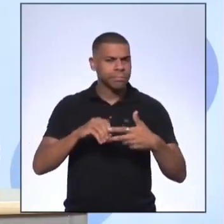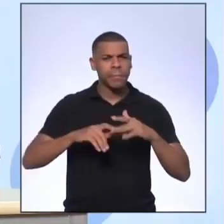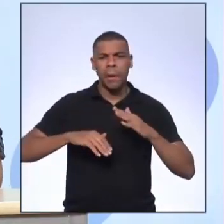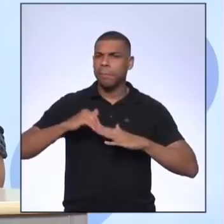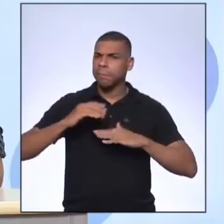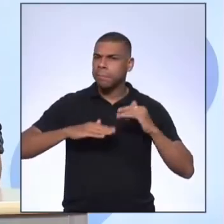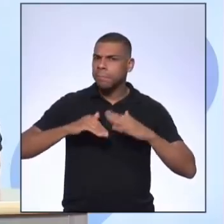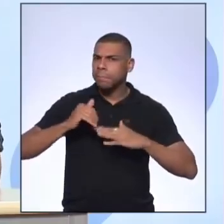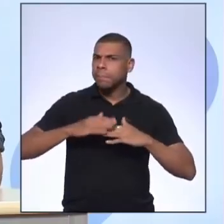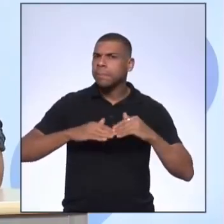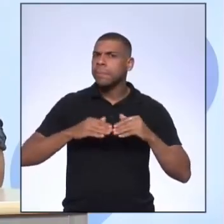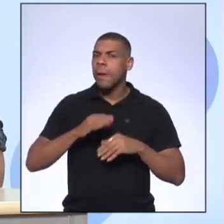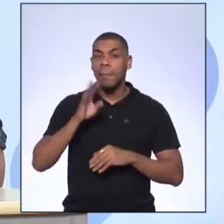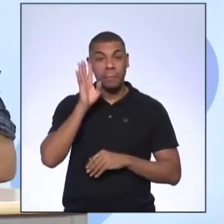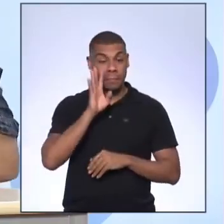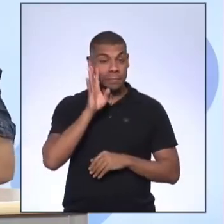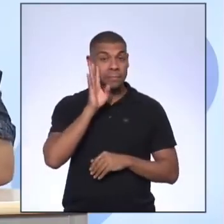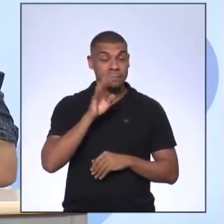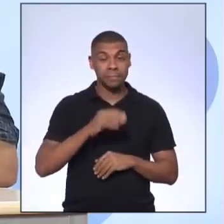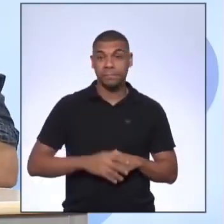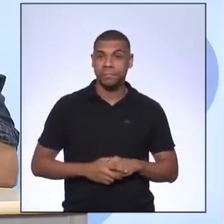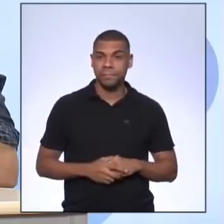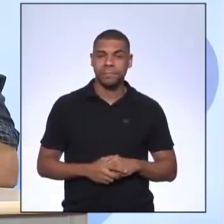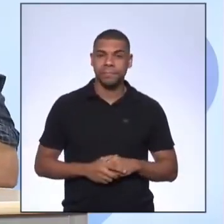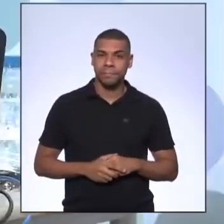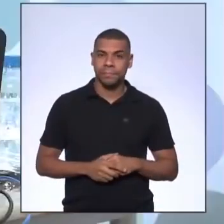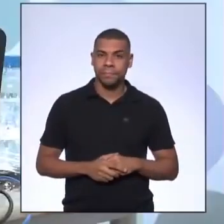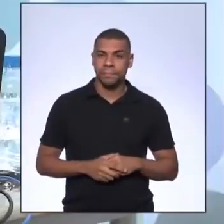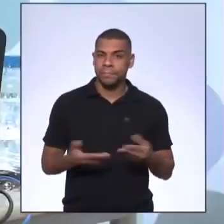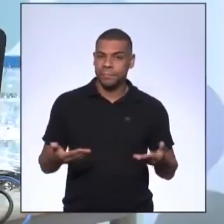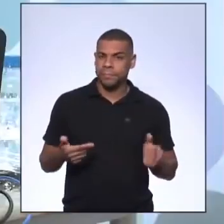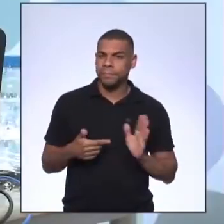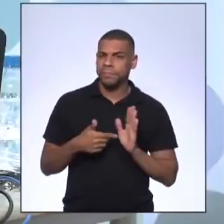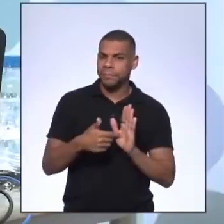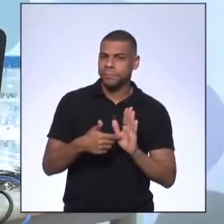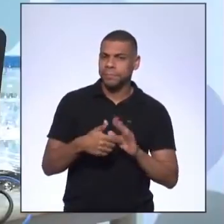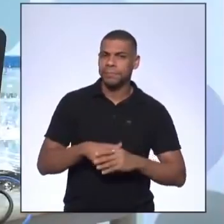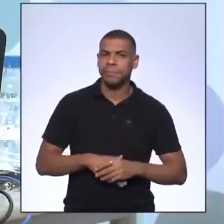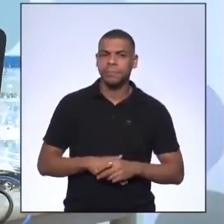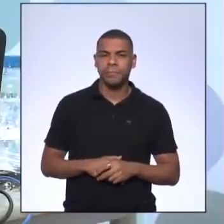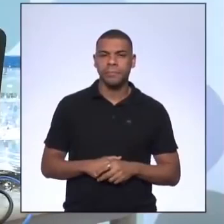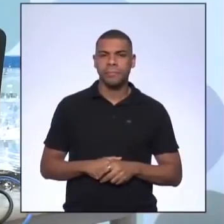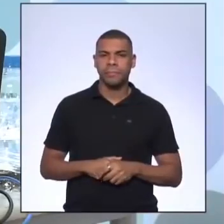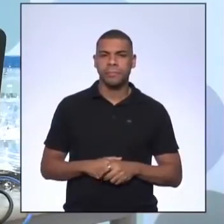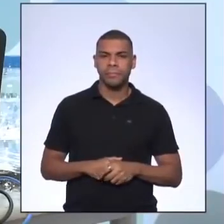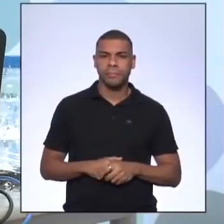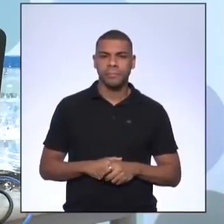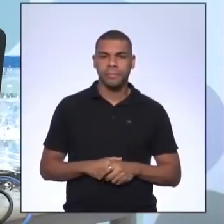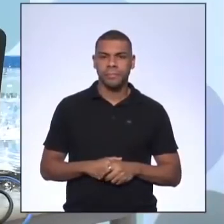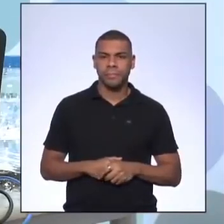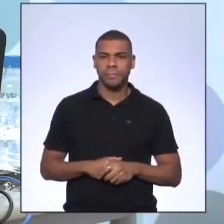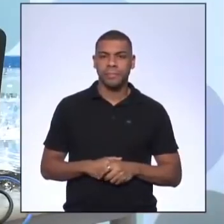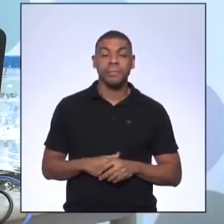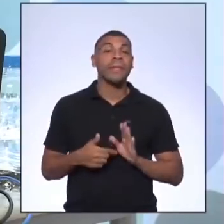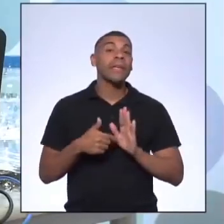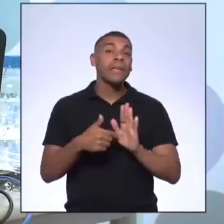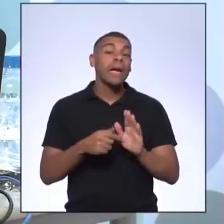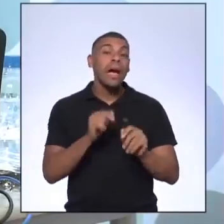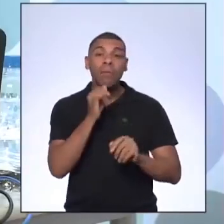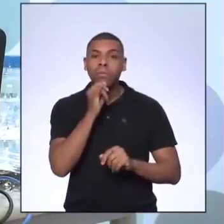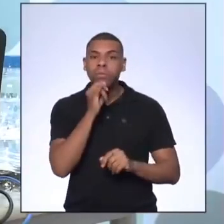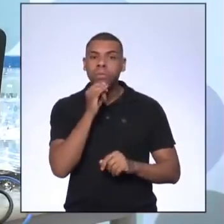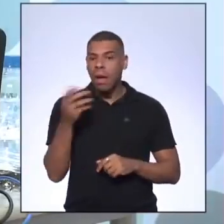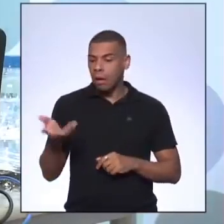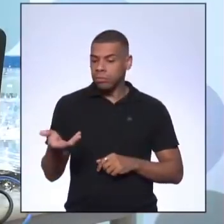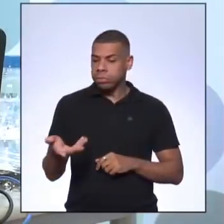prático, né? Mas lá a aula é bem legal mesmo. Então aqui a gente vai mais devagarinho, né? Tranquilo, sossegado, até chegar. E lá às vezes é